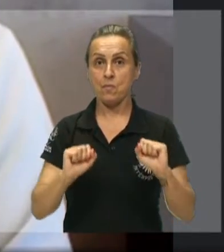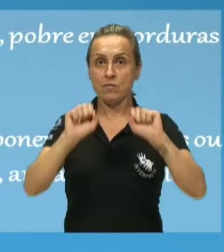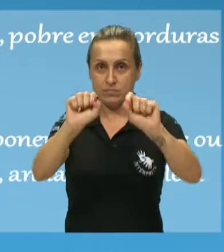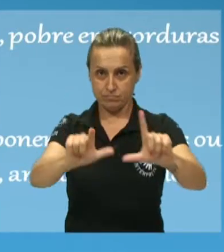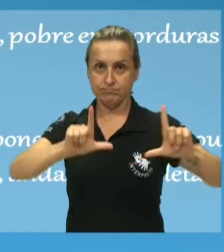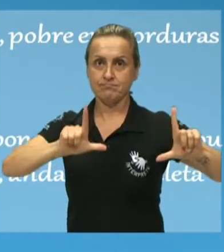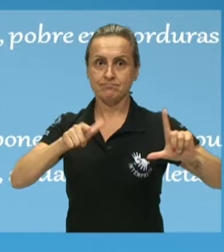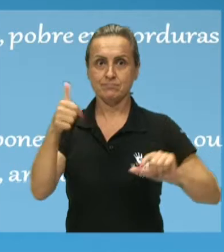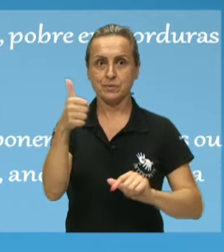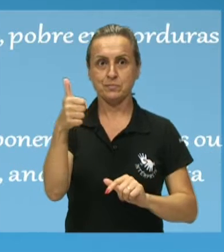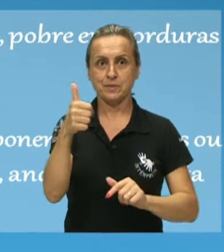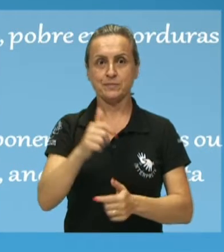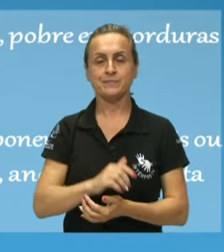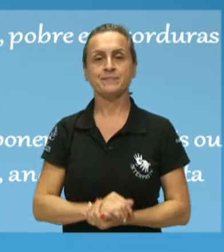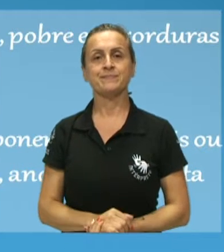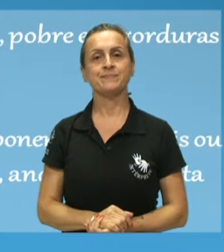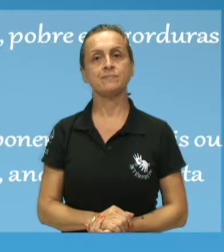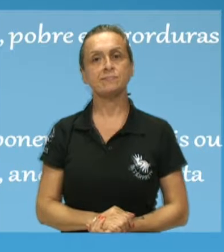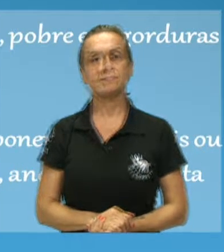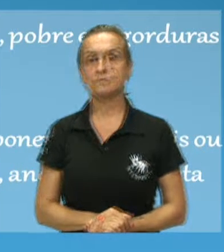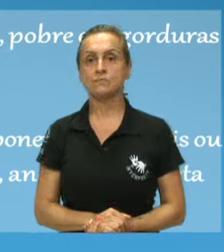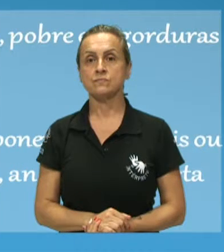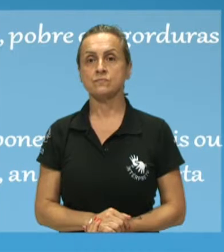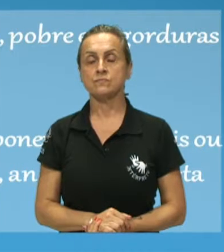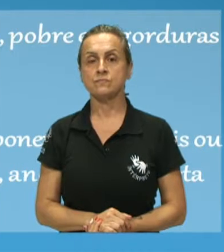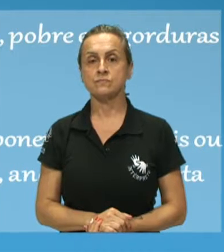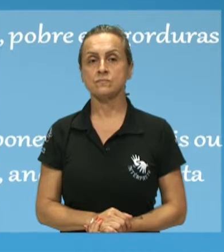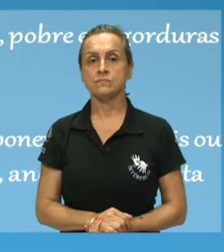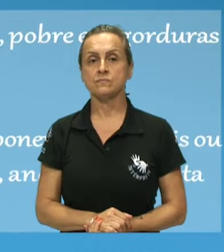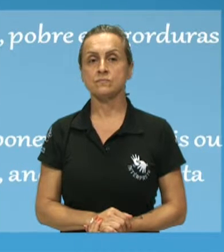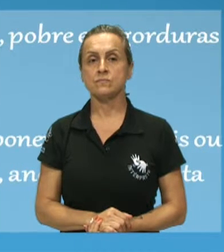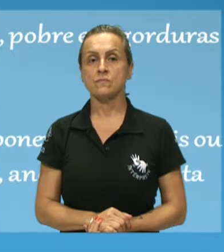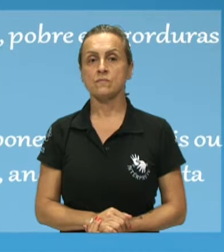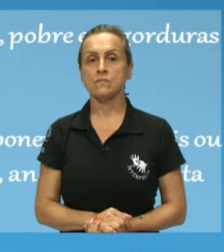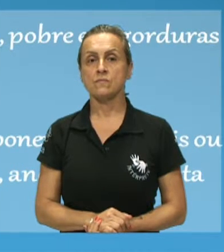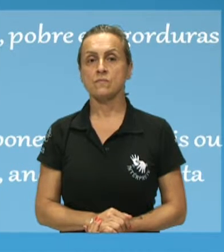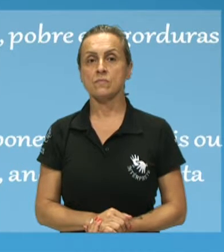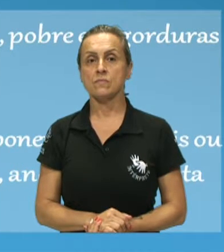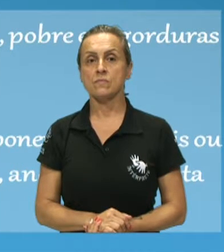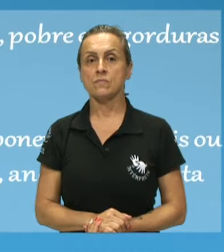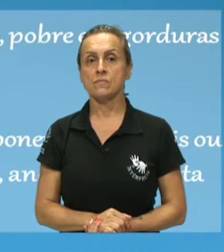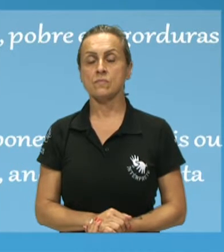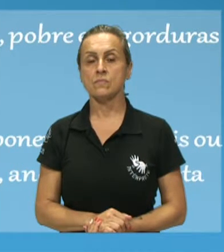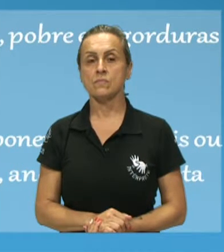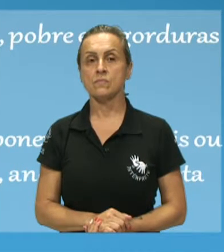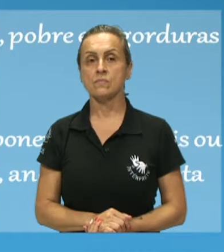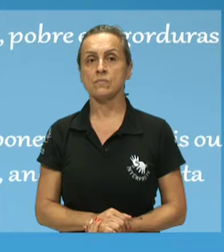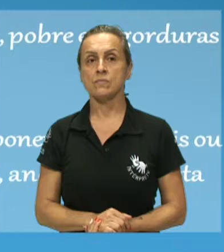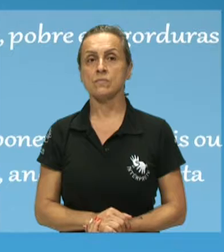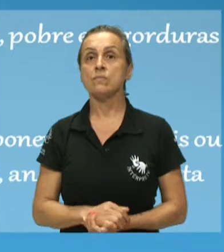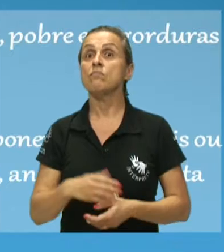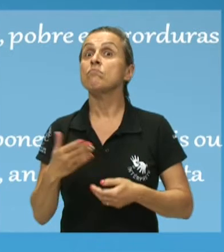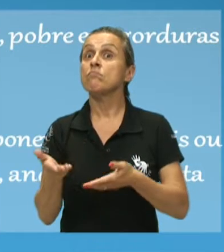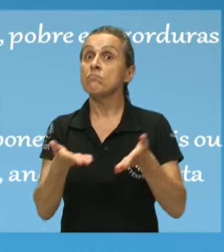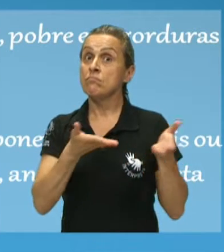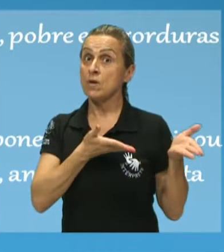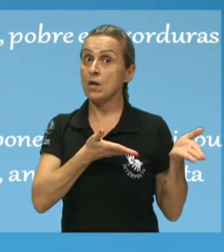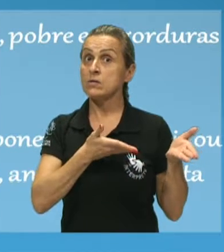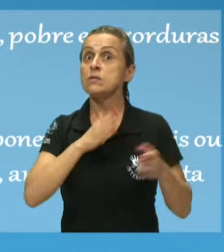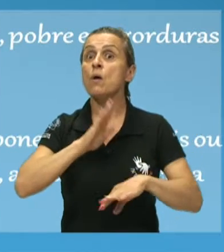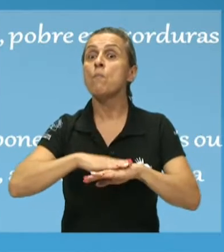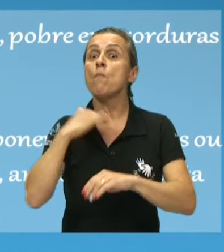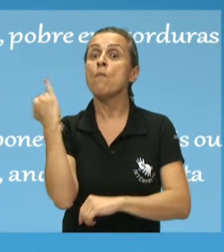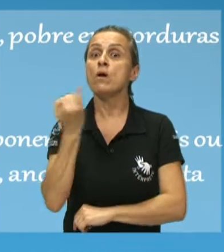slide, por favor? Bom, isso aqui, essa situação foi já discutida, né? Então, o mais importante aqui são